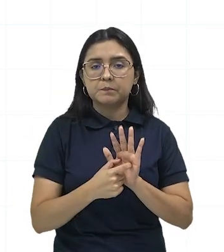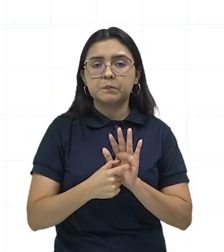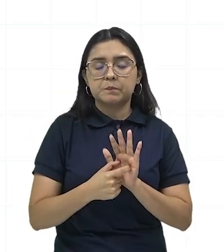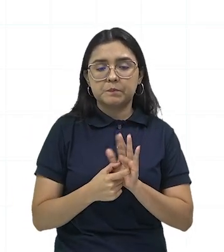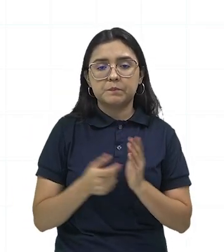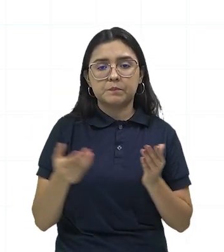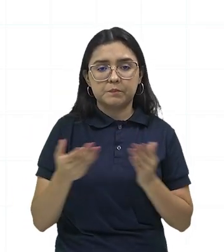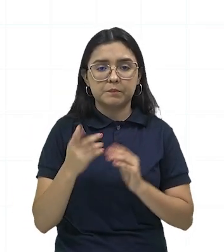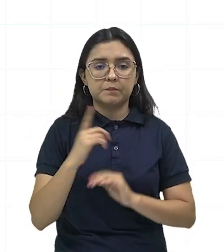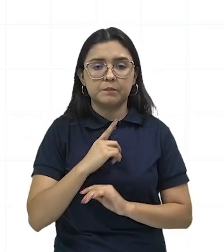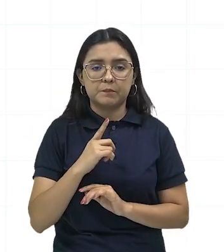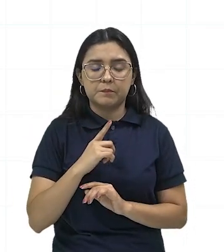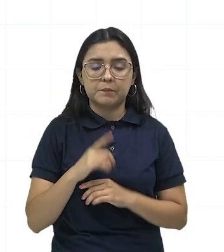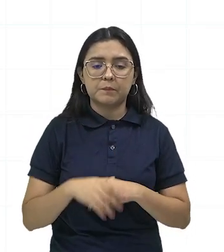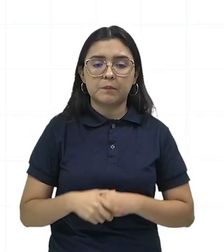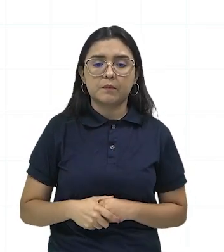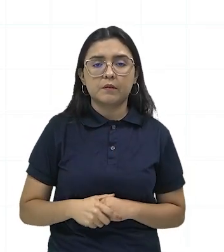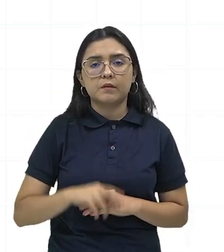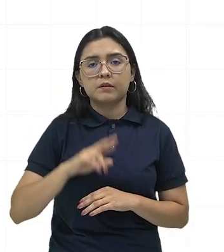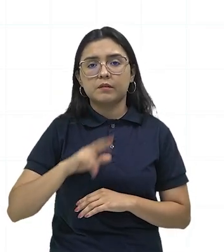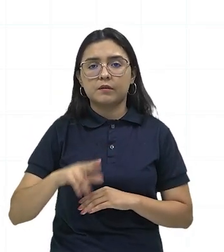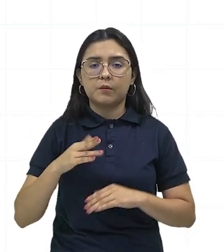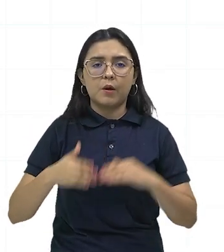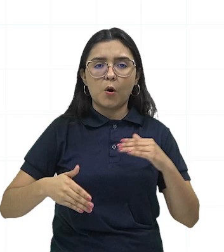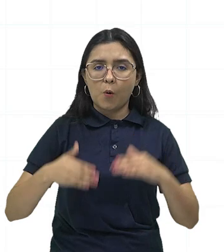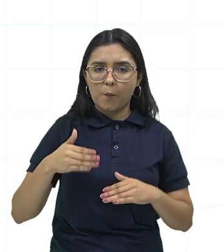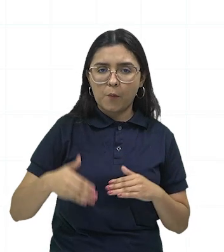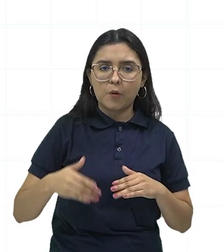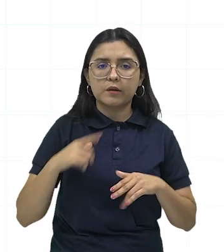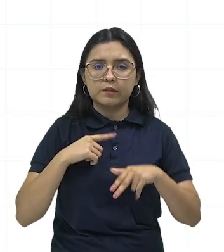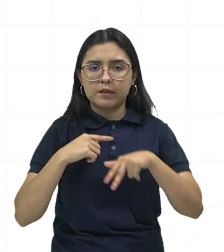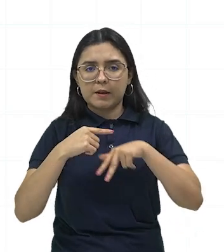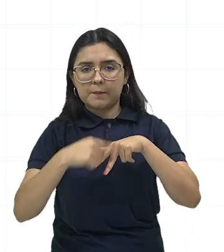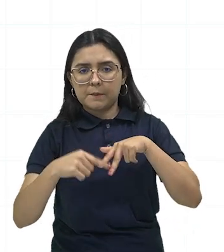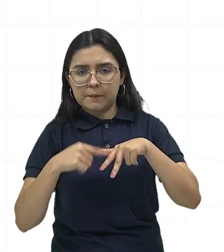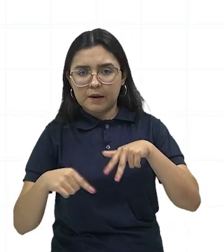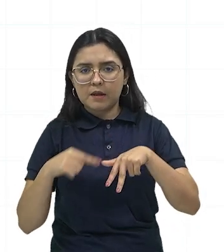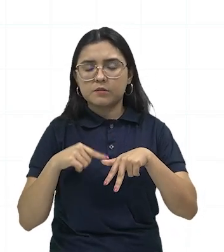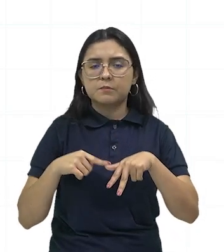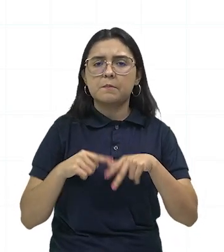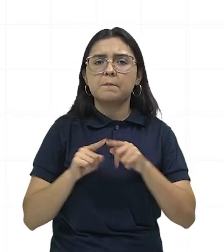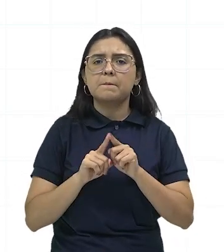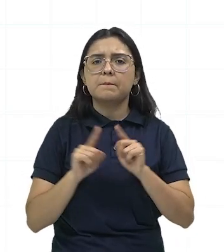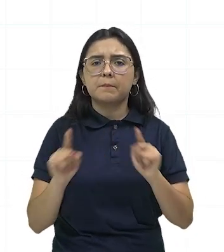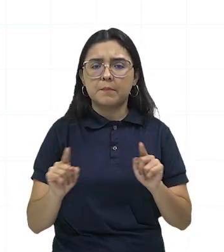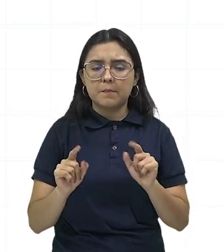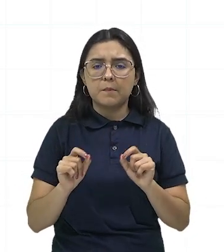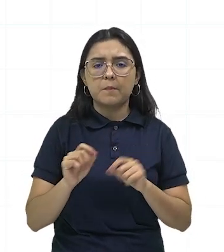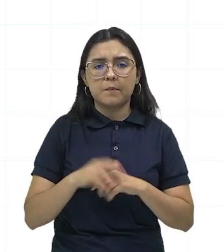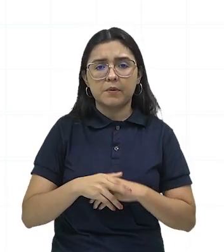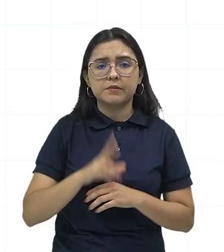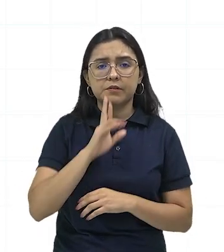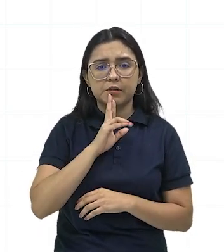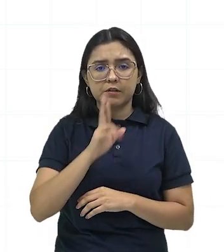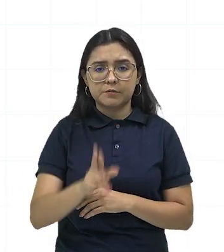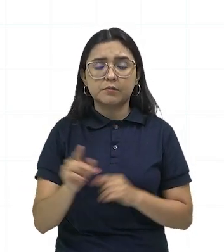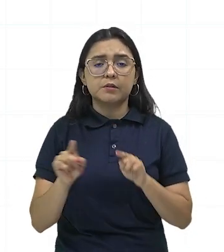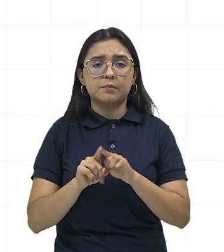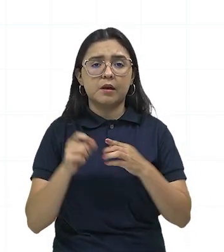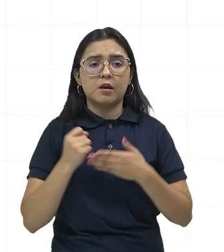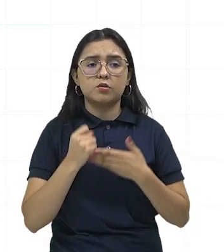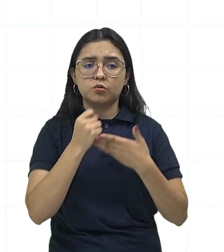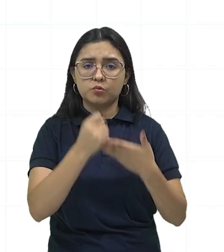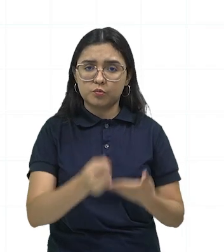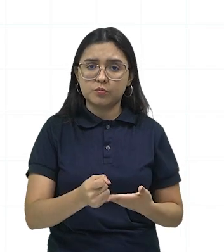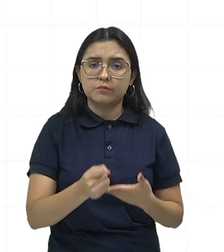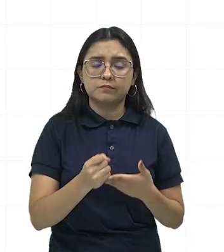né? Por mais que não seja um robô que tenha braços, pernas, mecanismos, ele te responde coisas, ou então te ajuda também a fazer